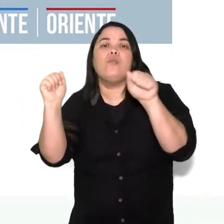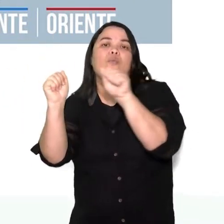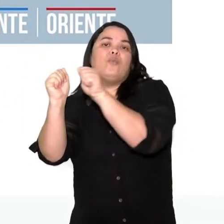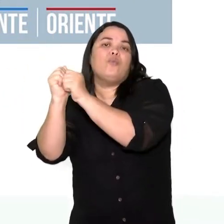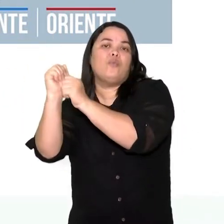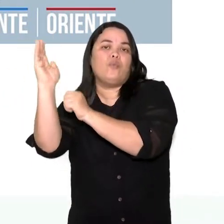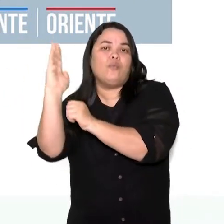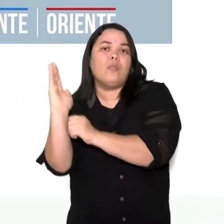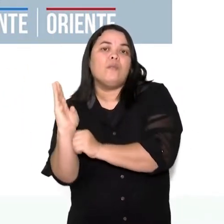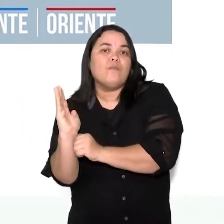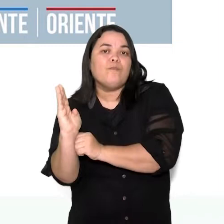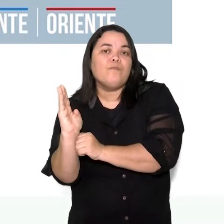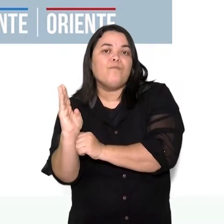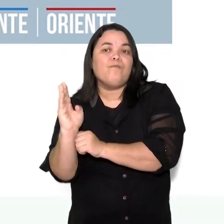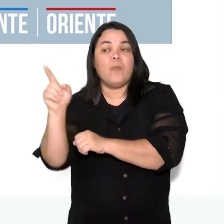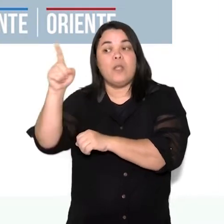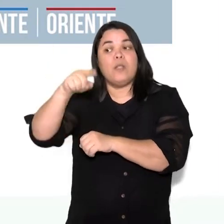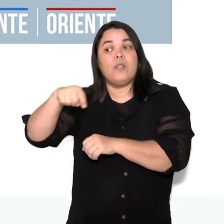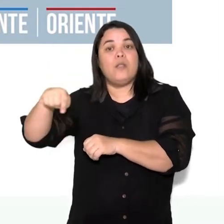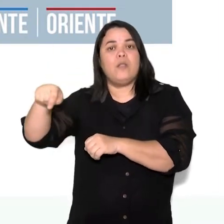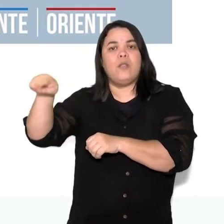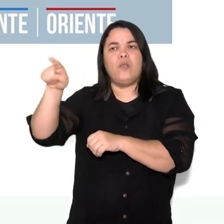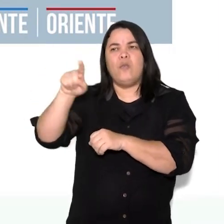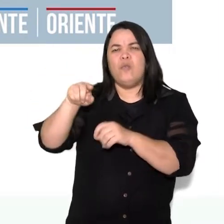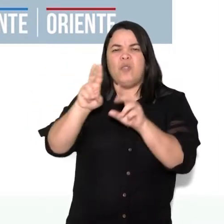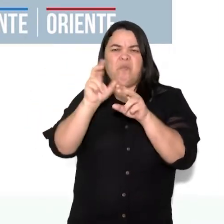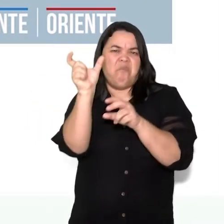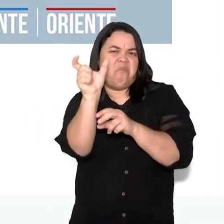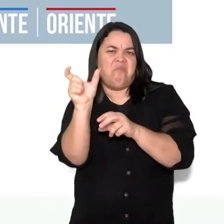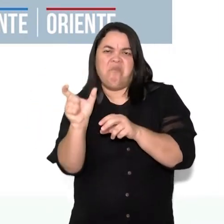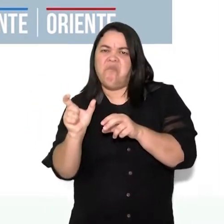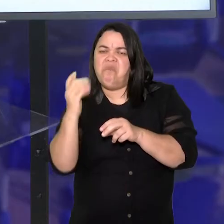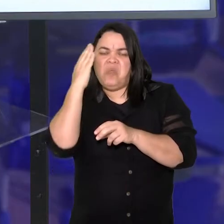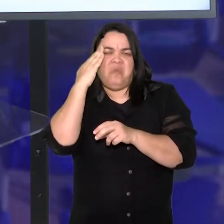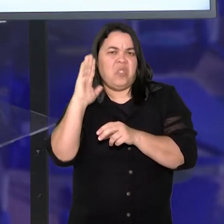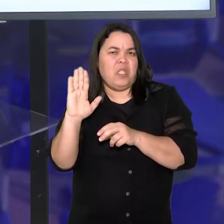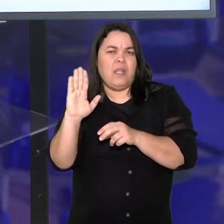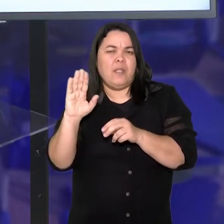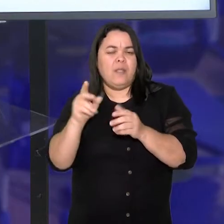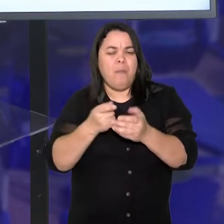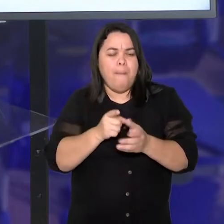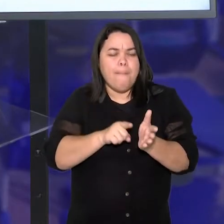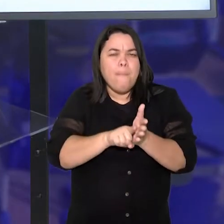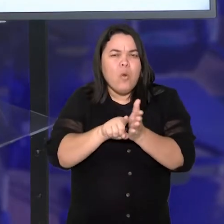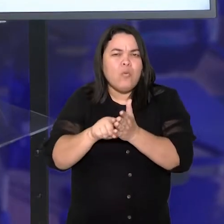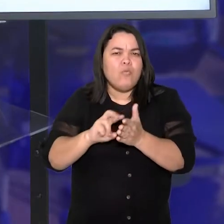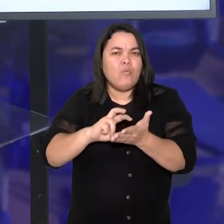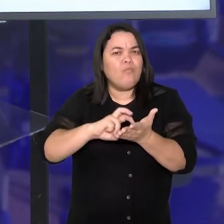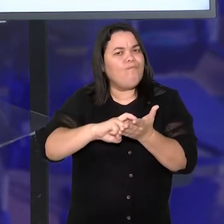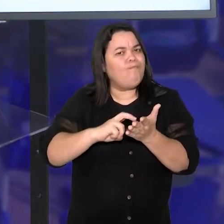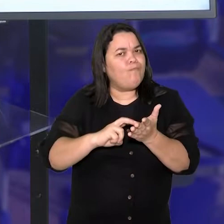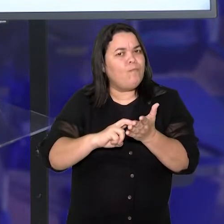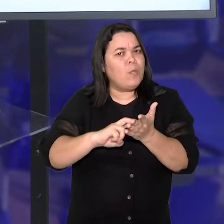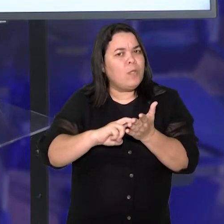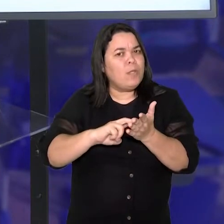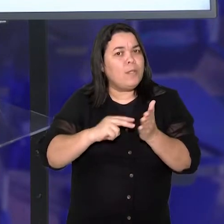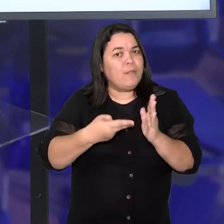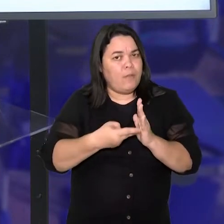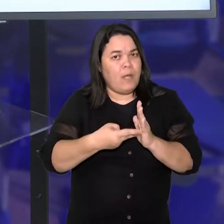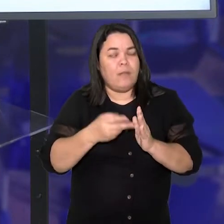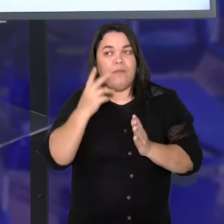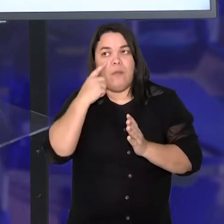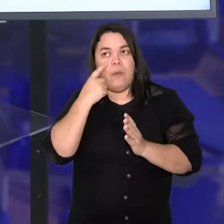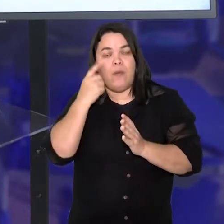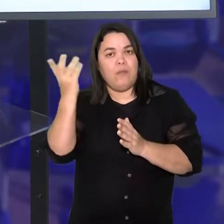texto, circule termos que você não entende e busque o significado. Vamos lá aí agora nesse textinho, né,